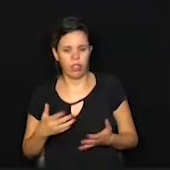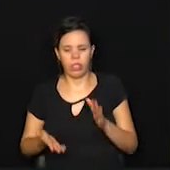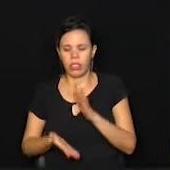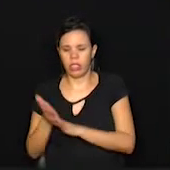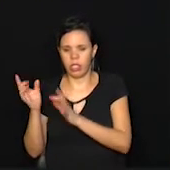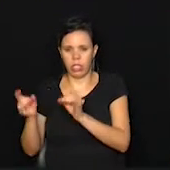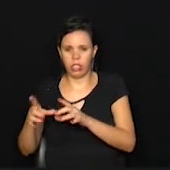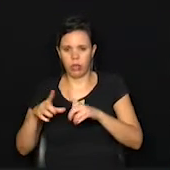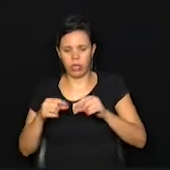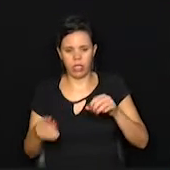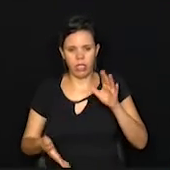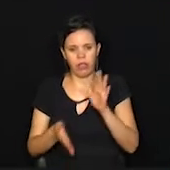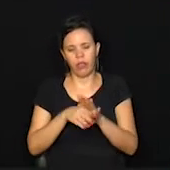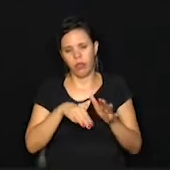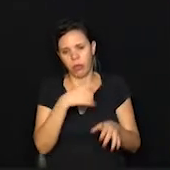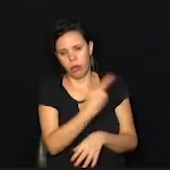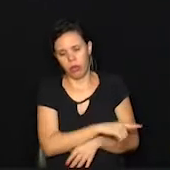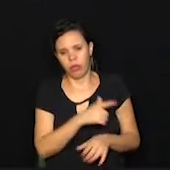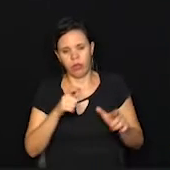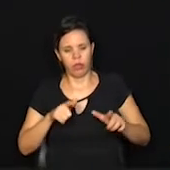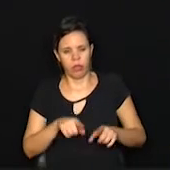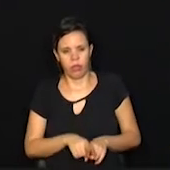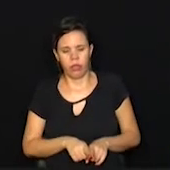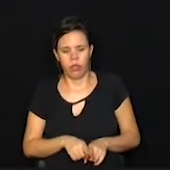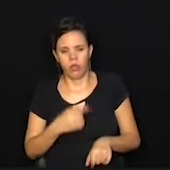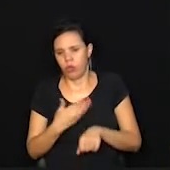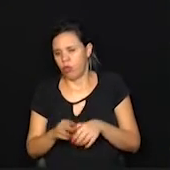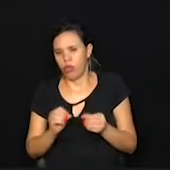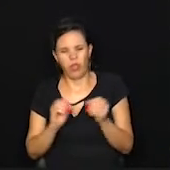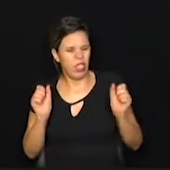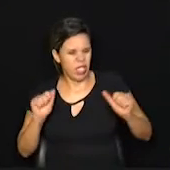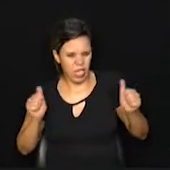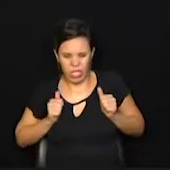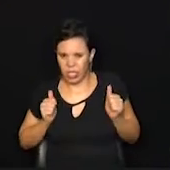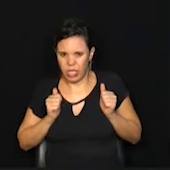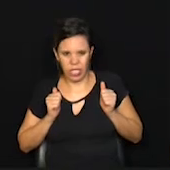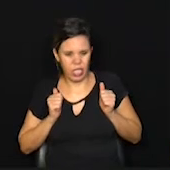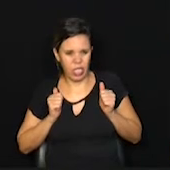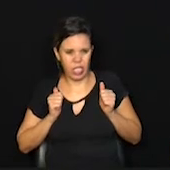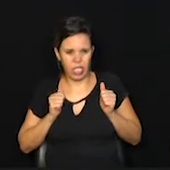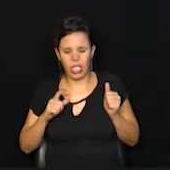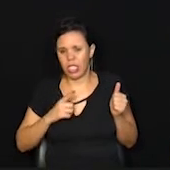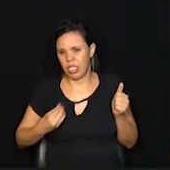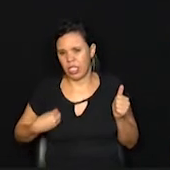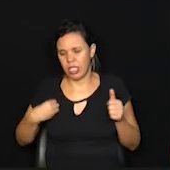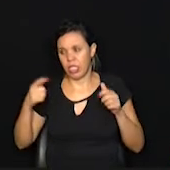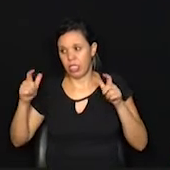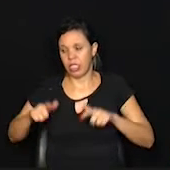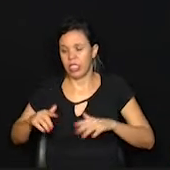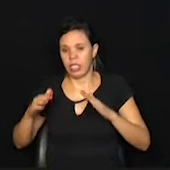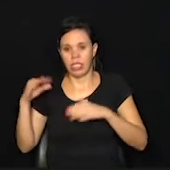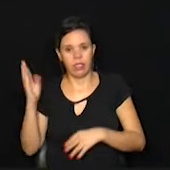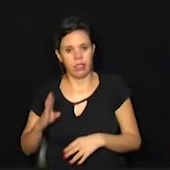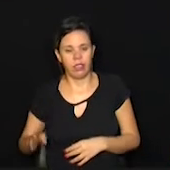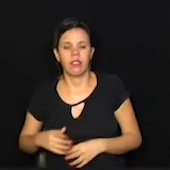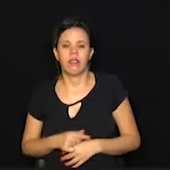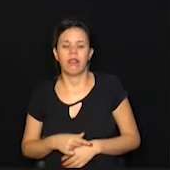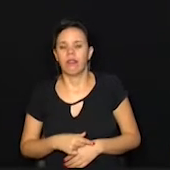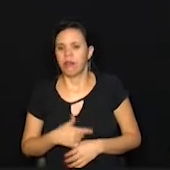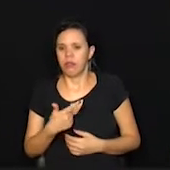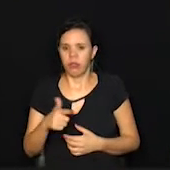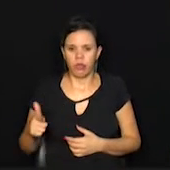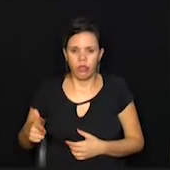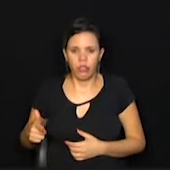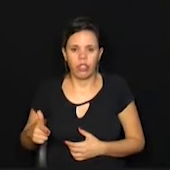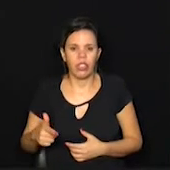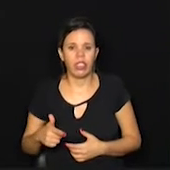organizar algum tipo de resistência na prática no se fez nada mas ele tava em solo brasileiro ele não tinha renunciado à